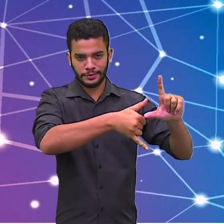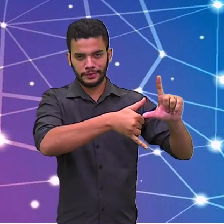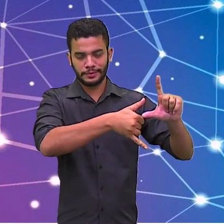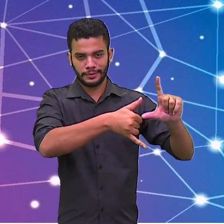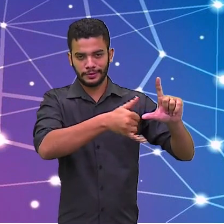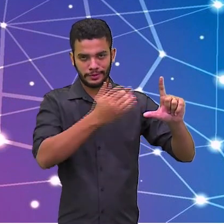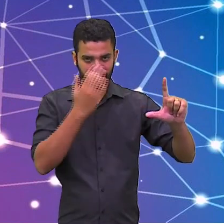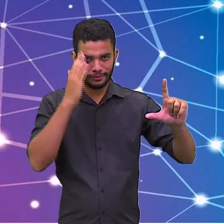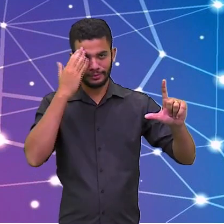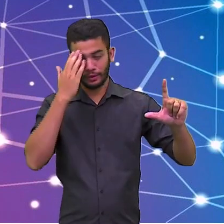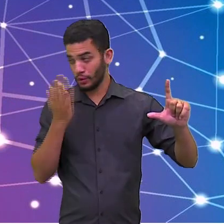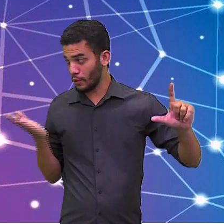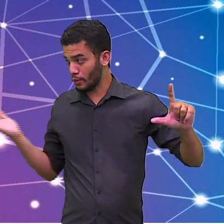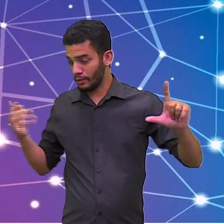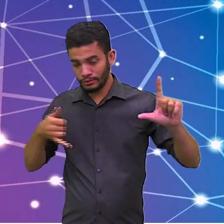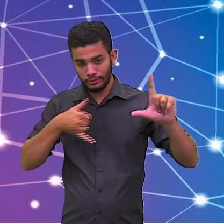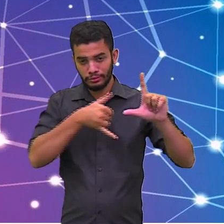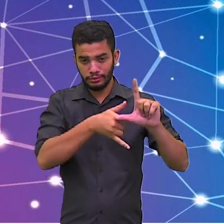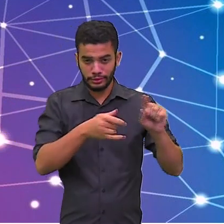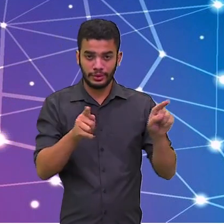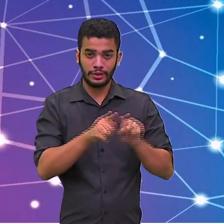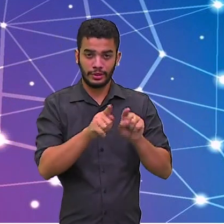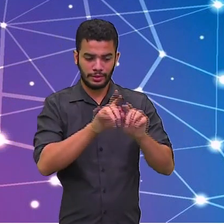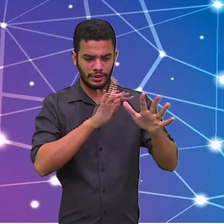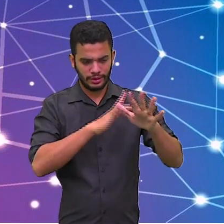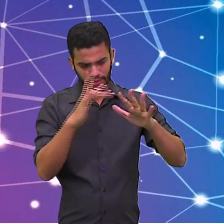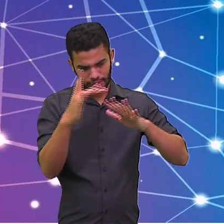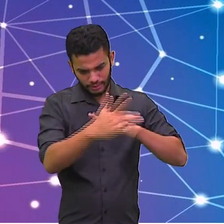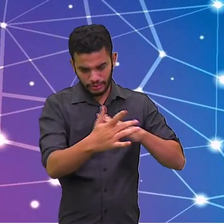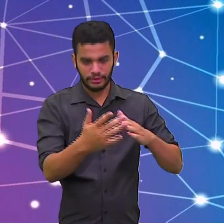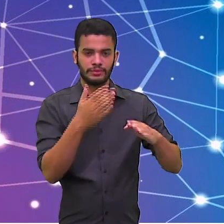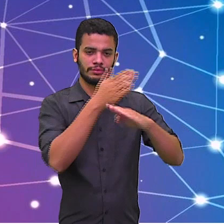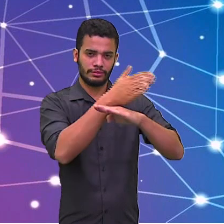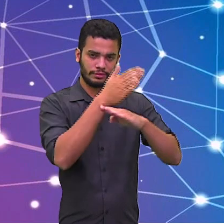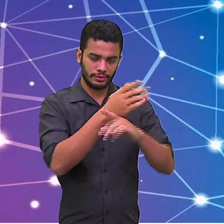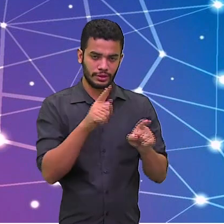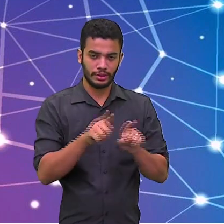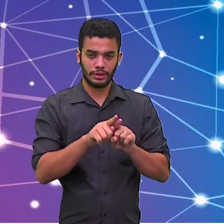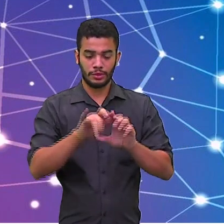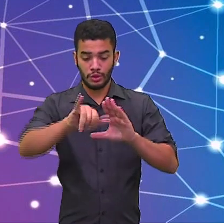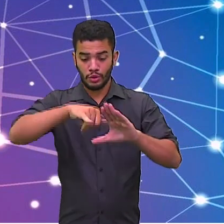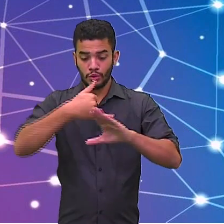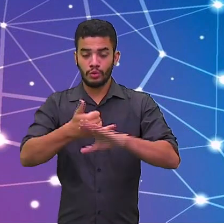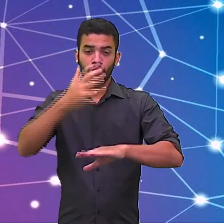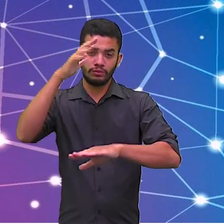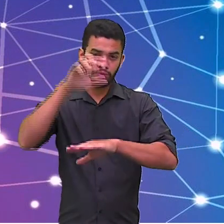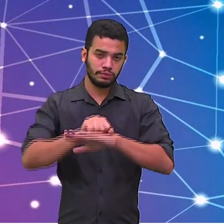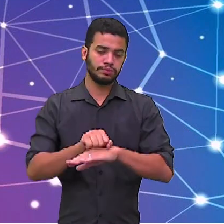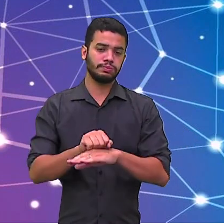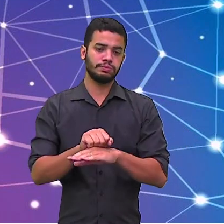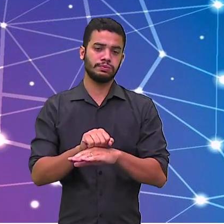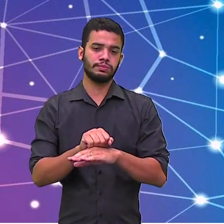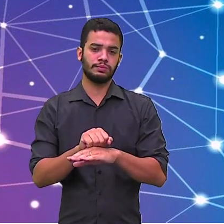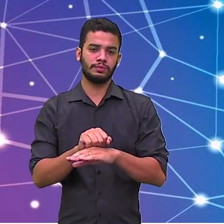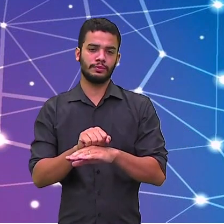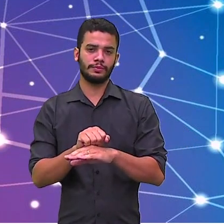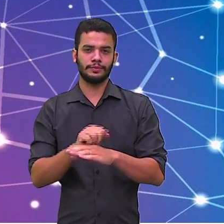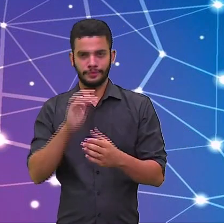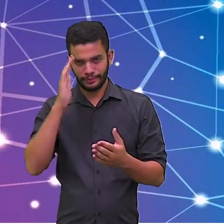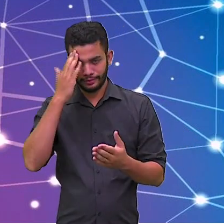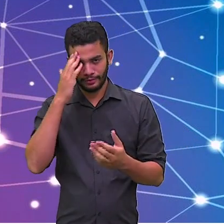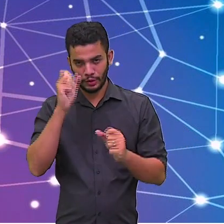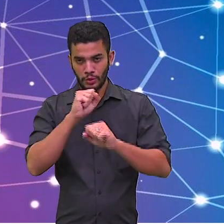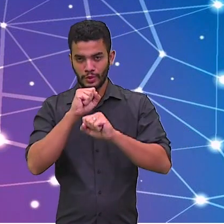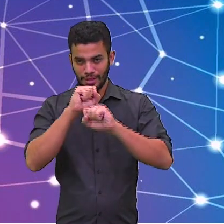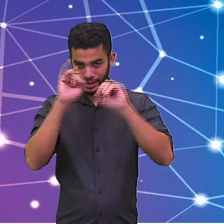nosso famoso QR Code. Acesse nossas redes sociais, se inscreva em nosso canal no YouTube